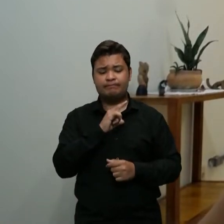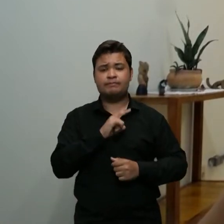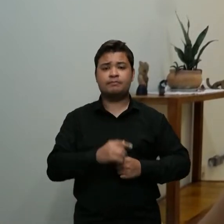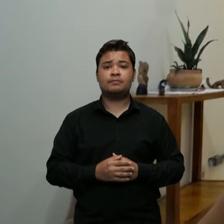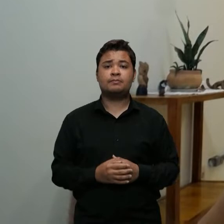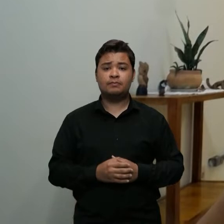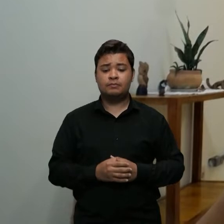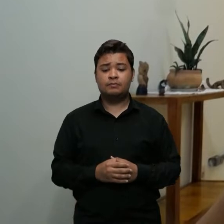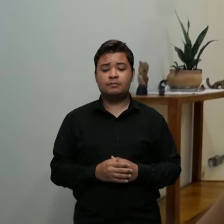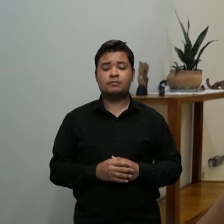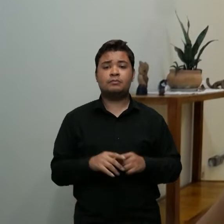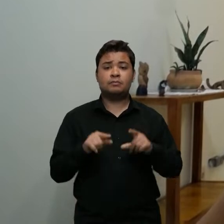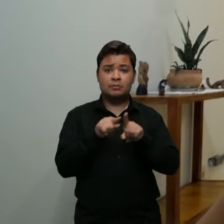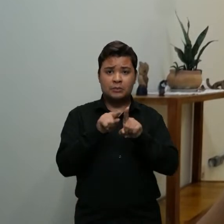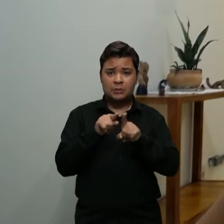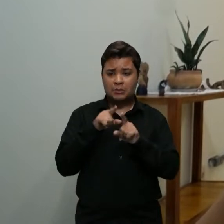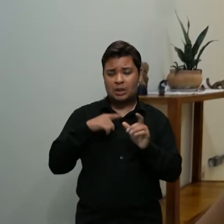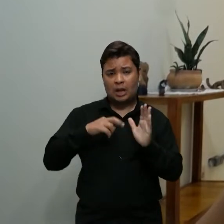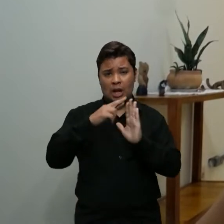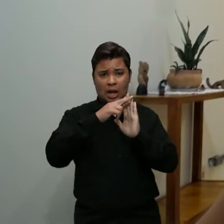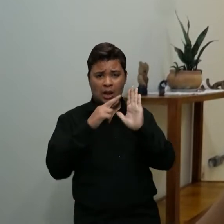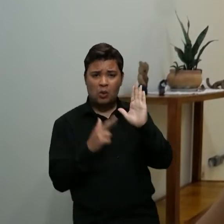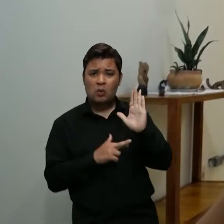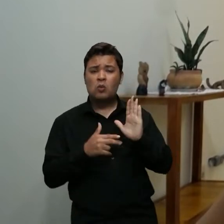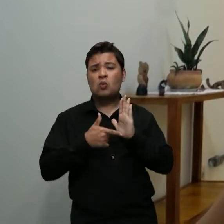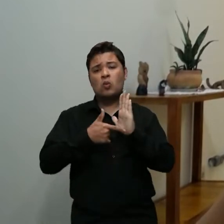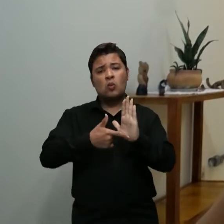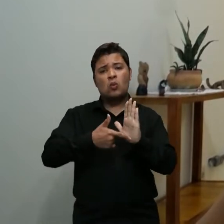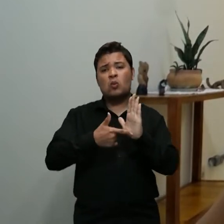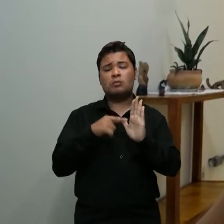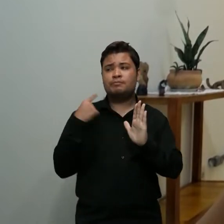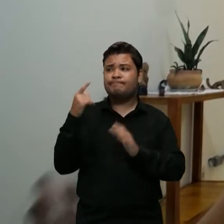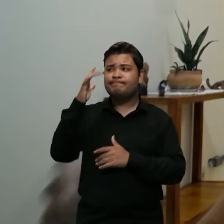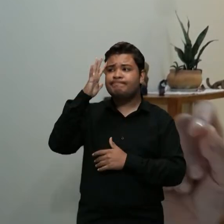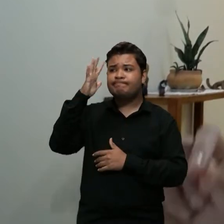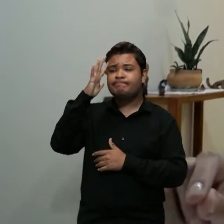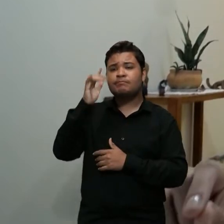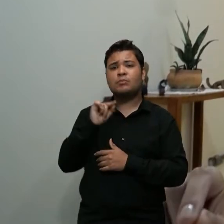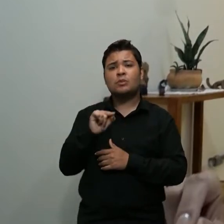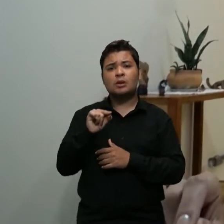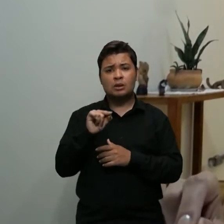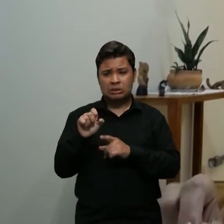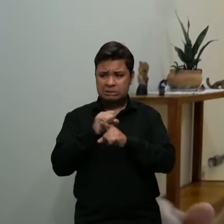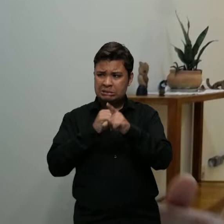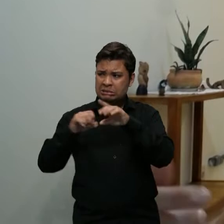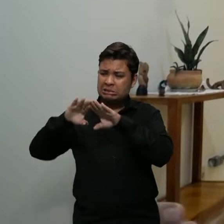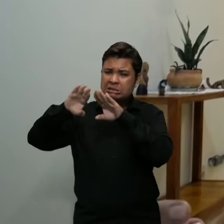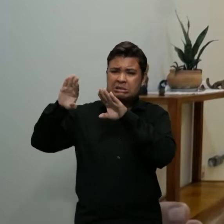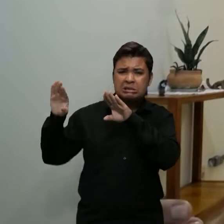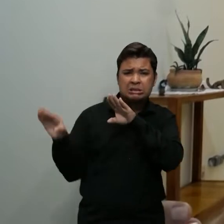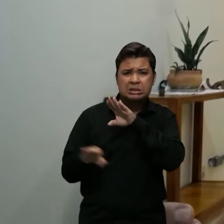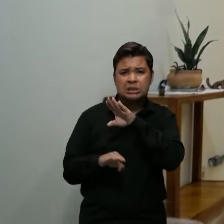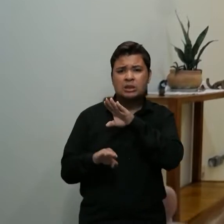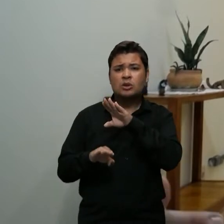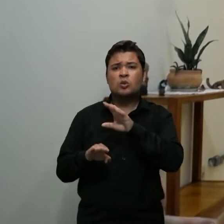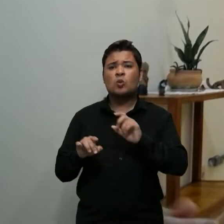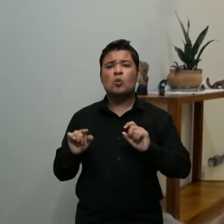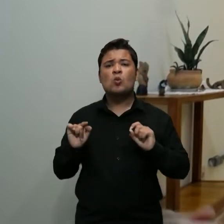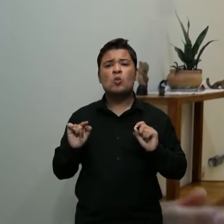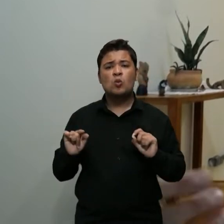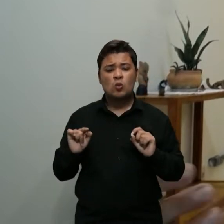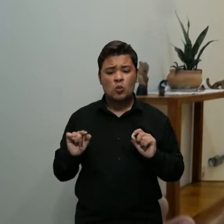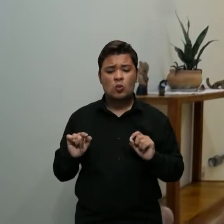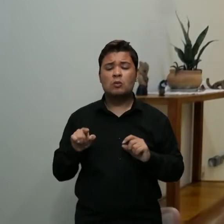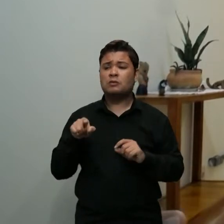relatório também nos ajuda a pensar isso, a gente está falando de desigualdades não como algo pontual, mas como algo, né, que